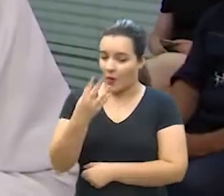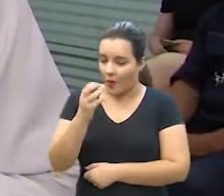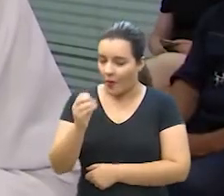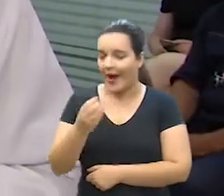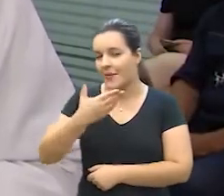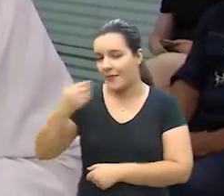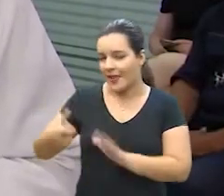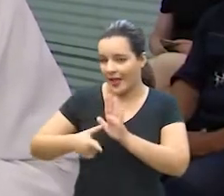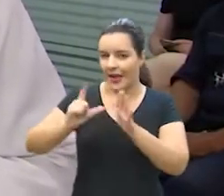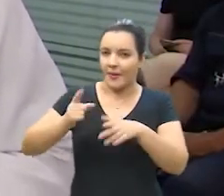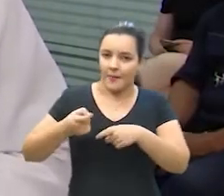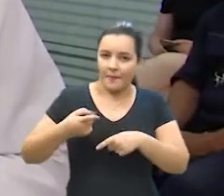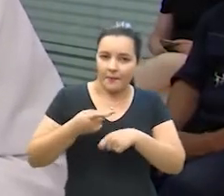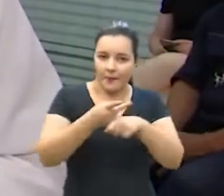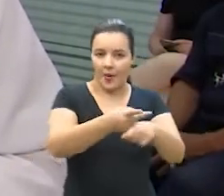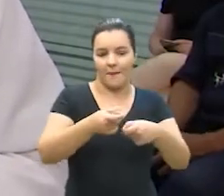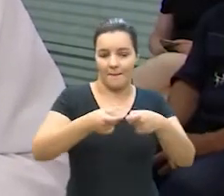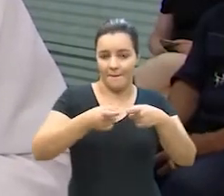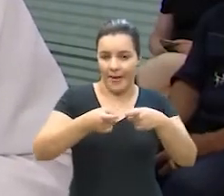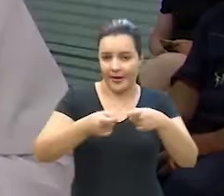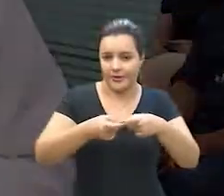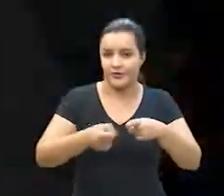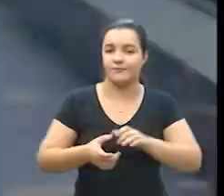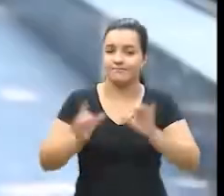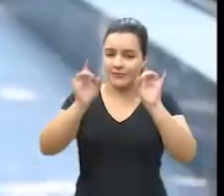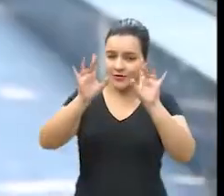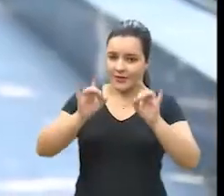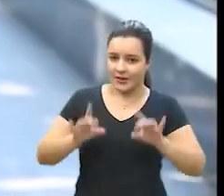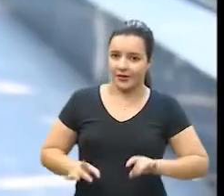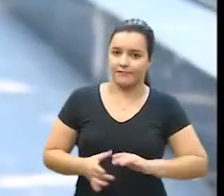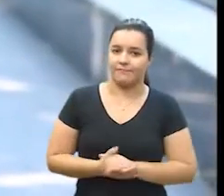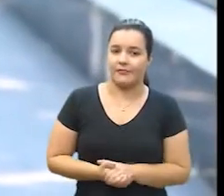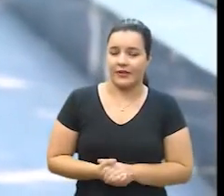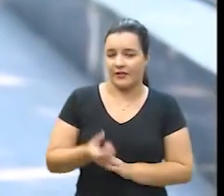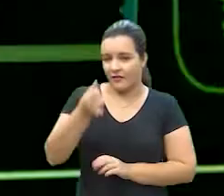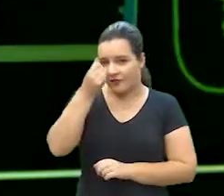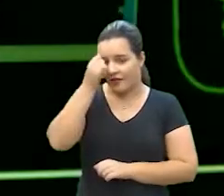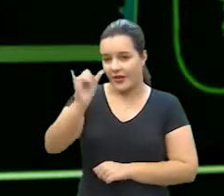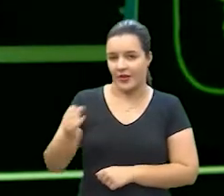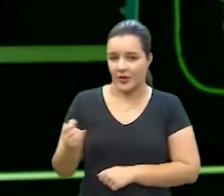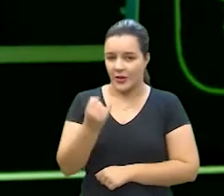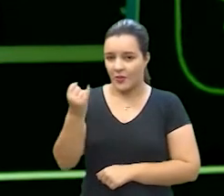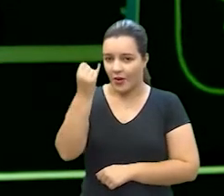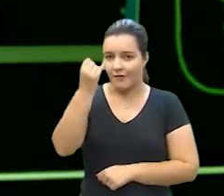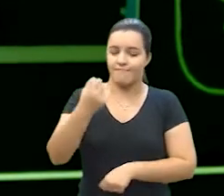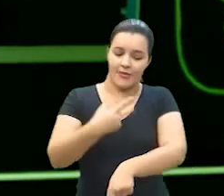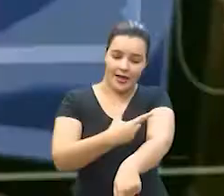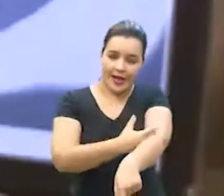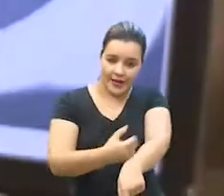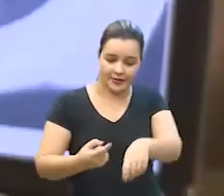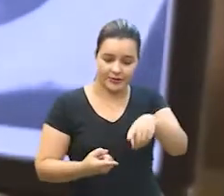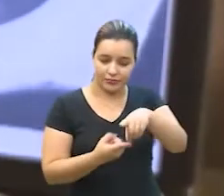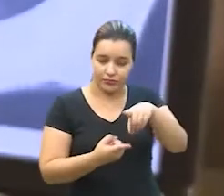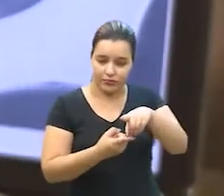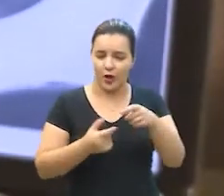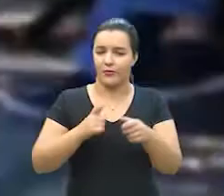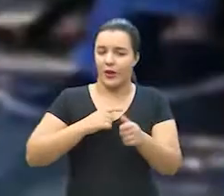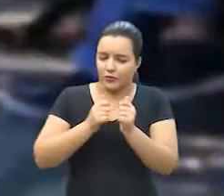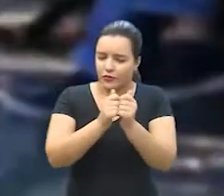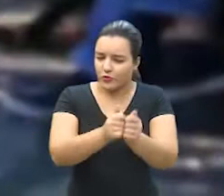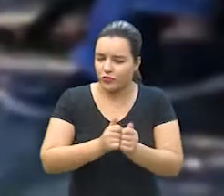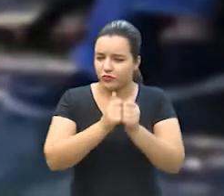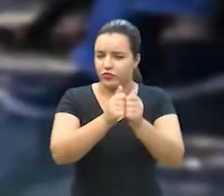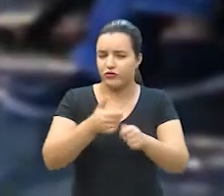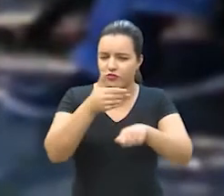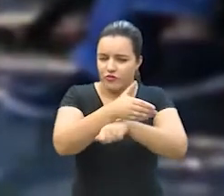anos já está indicado procurar aí o urologista. Né? E para prevenir, é muito importante os exames e o